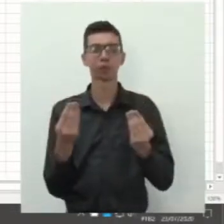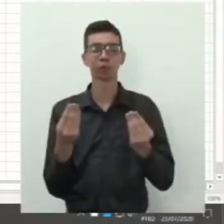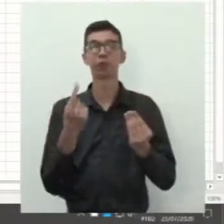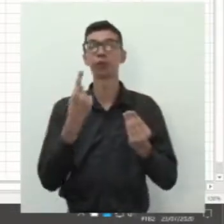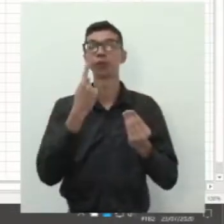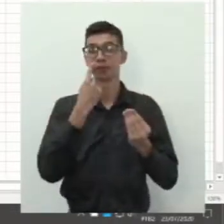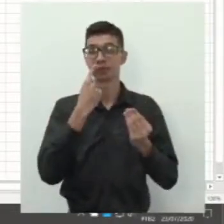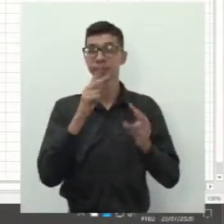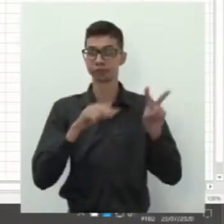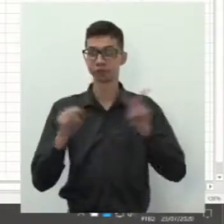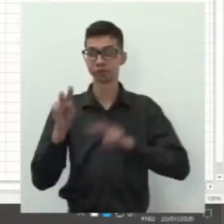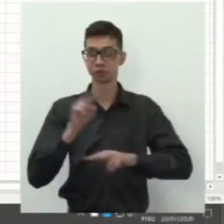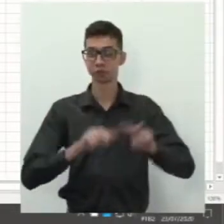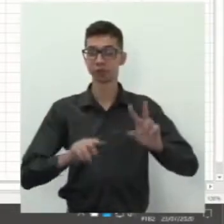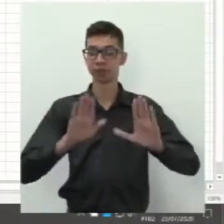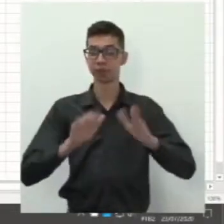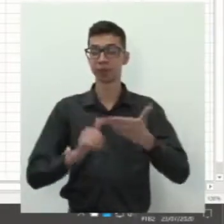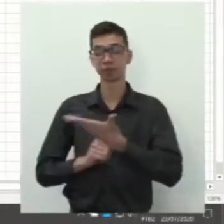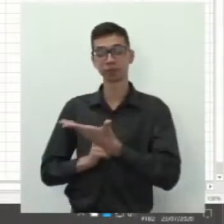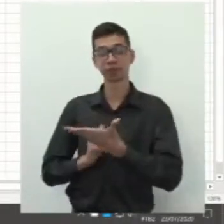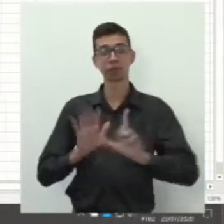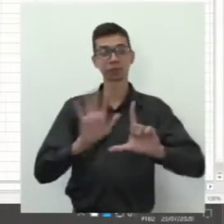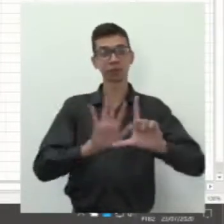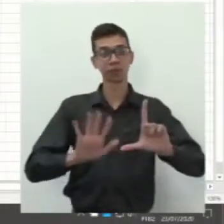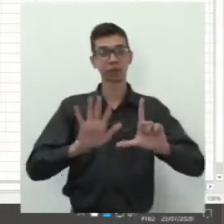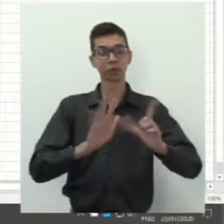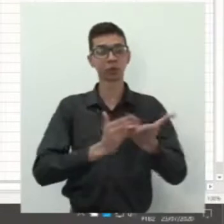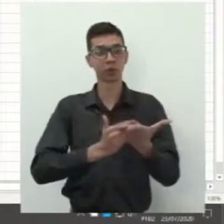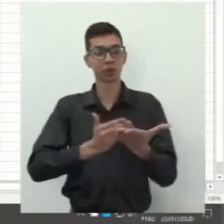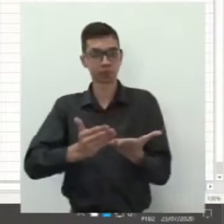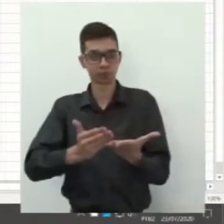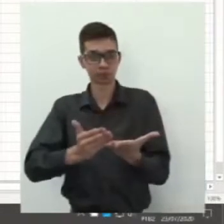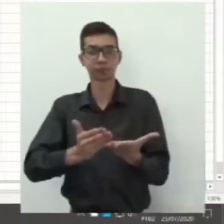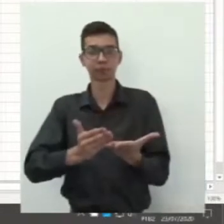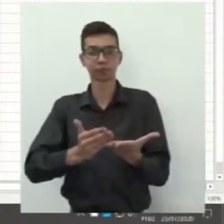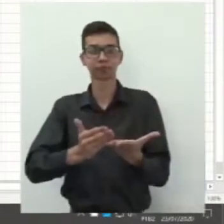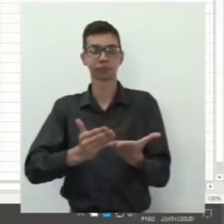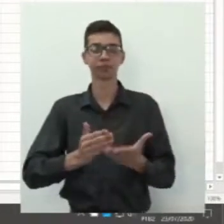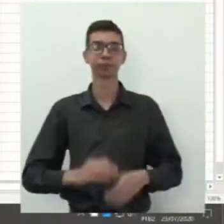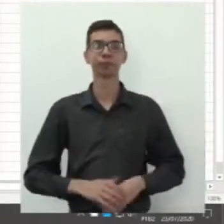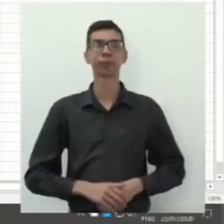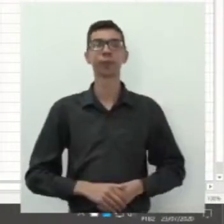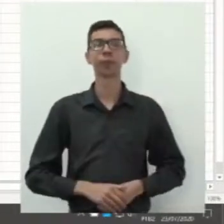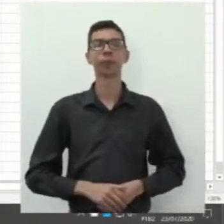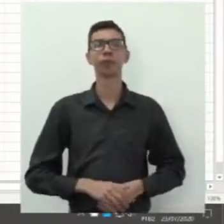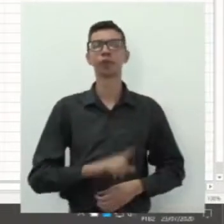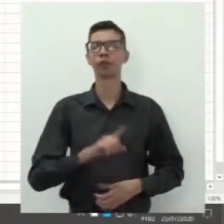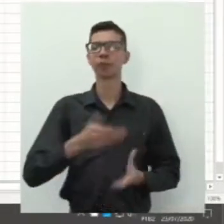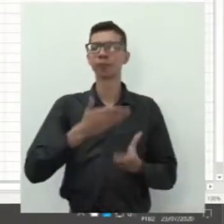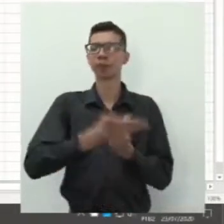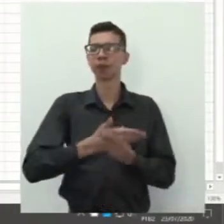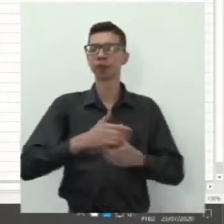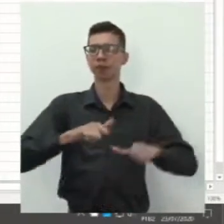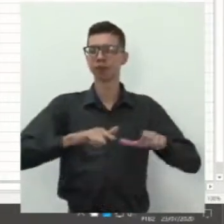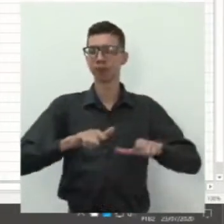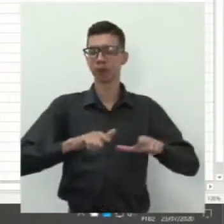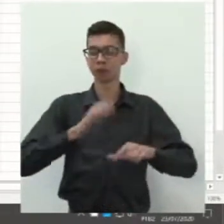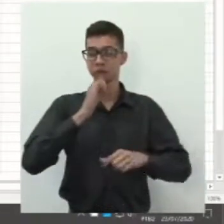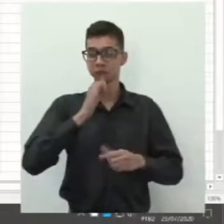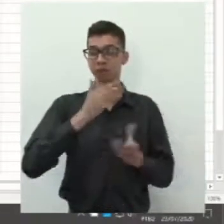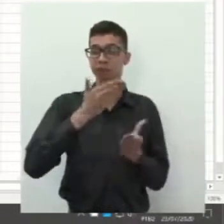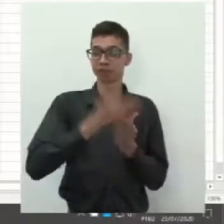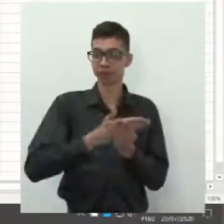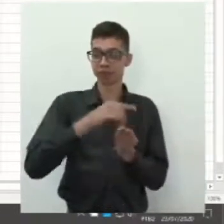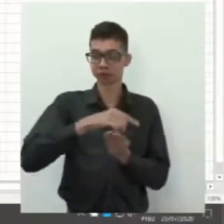Mas a cara inicial dele é essa. Então, a gente começa já com caso você já tenha uma pasta de trabalho pronta, no meu caso, eu tenho já